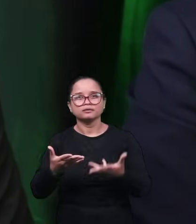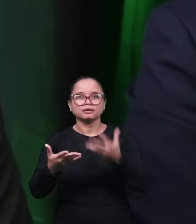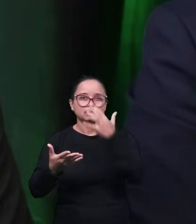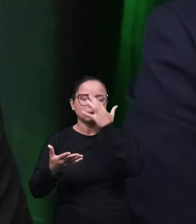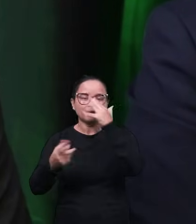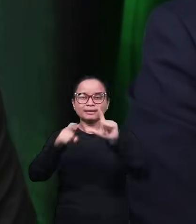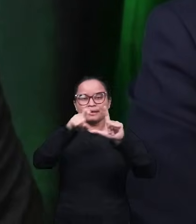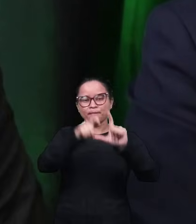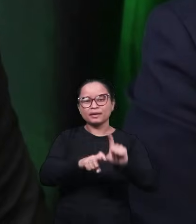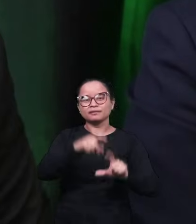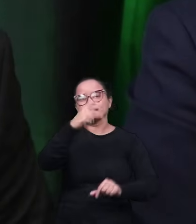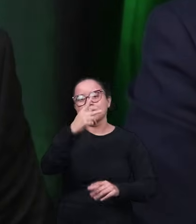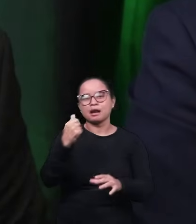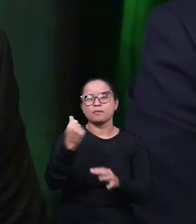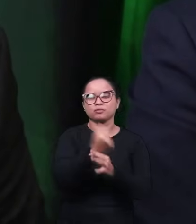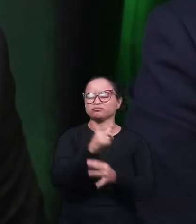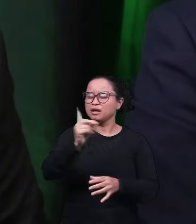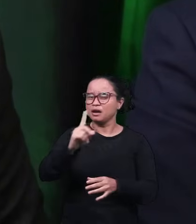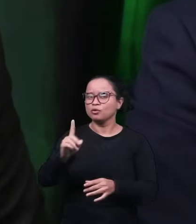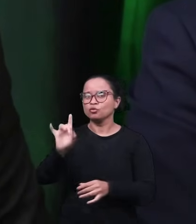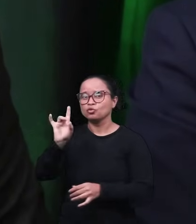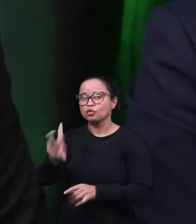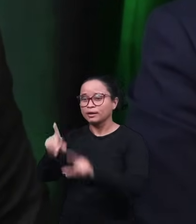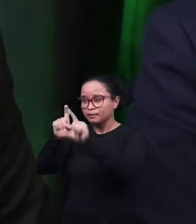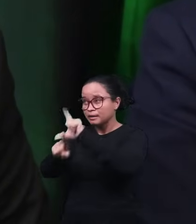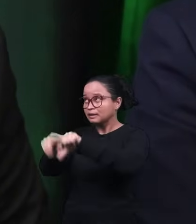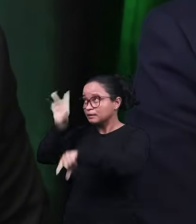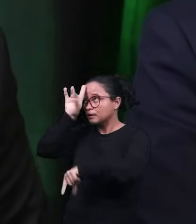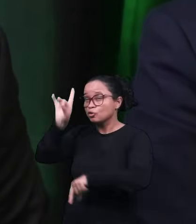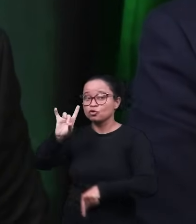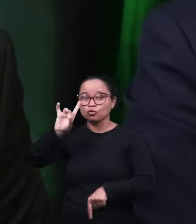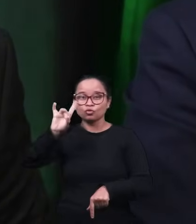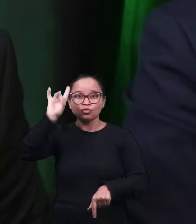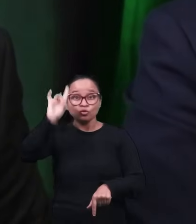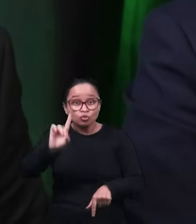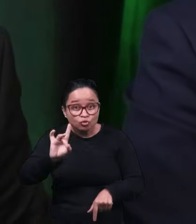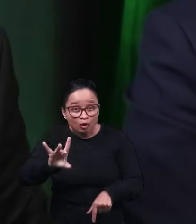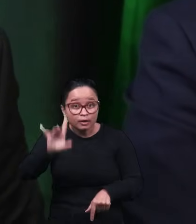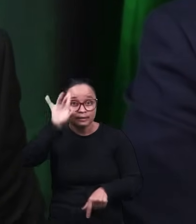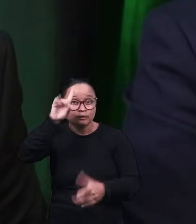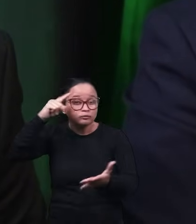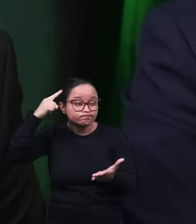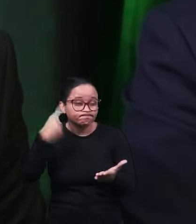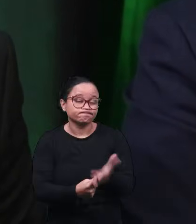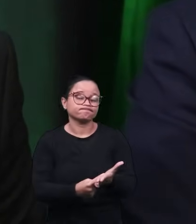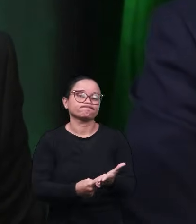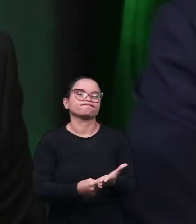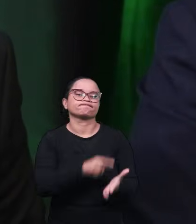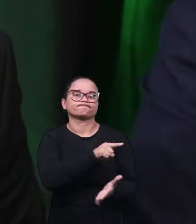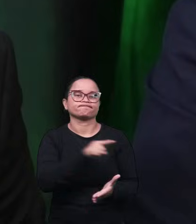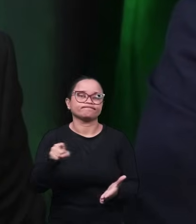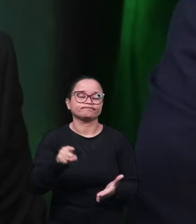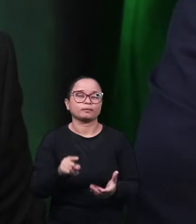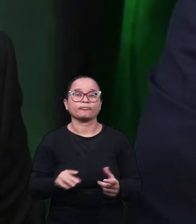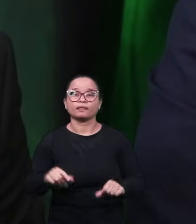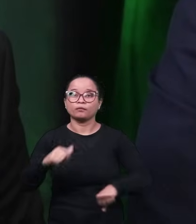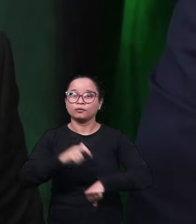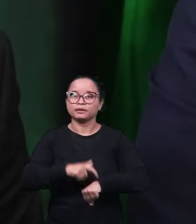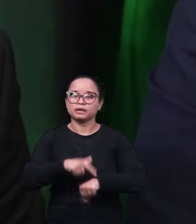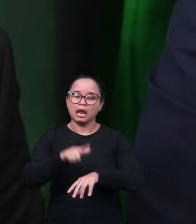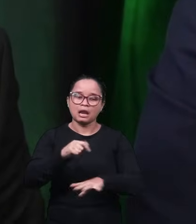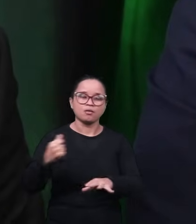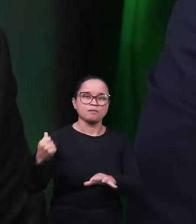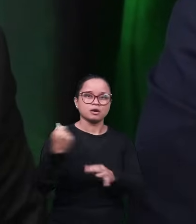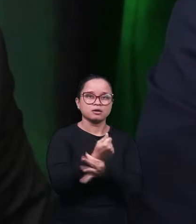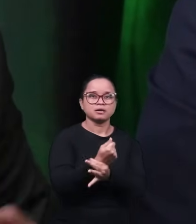dependeria dele, seria apenas de Deus. Apenas Deus firmou o compromisso. a aliança dele fazendo ali com